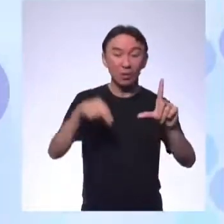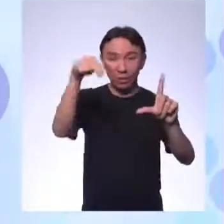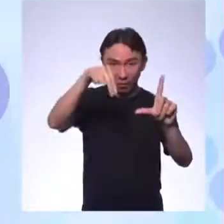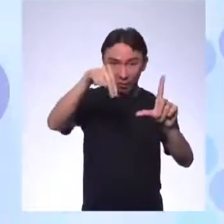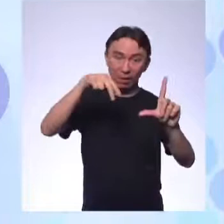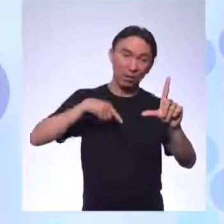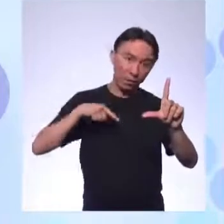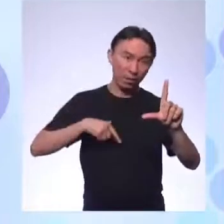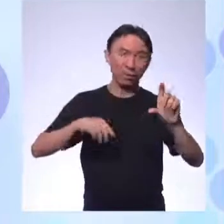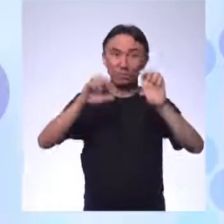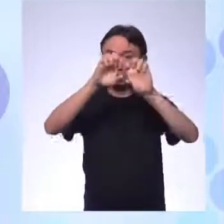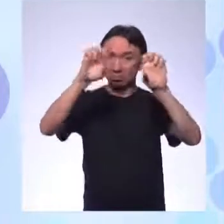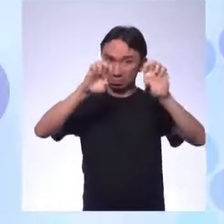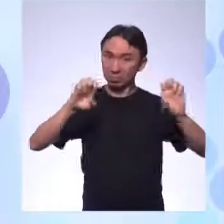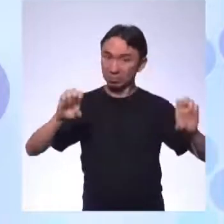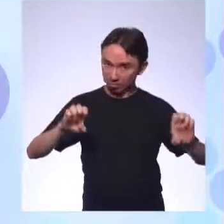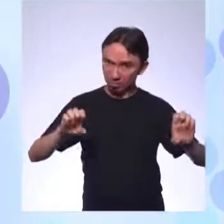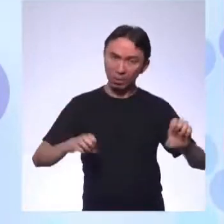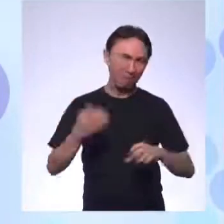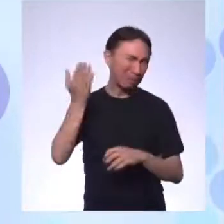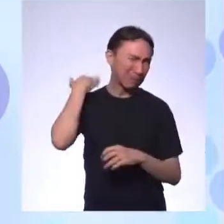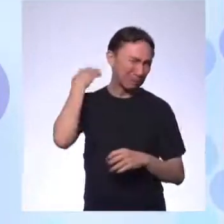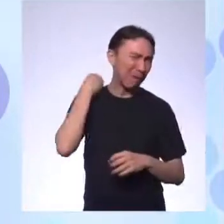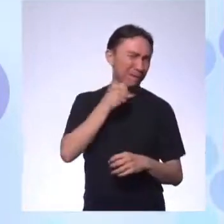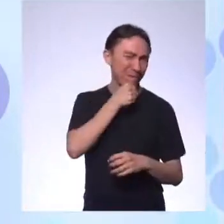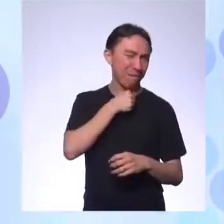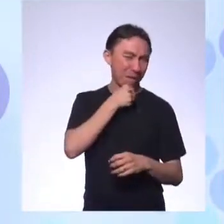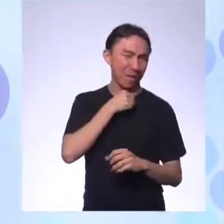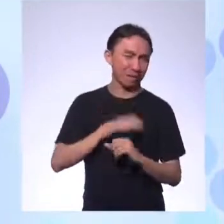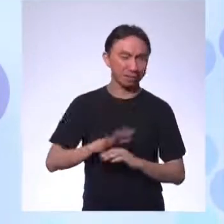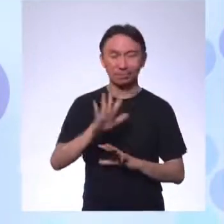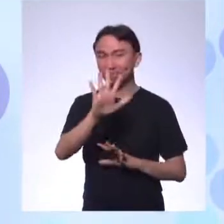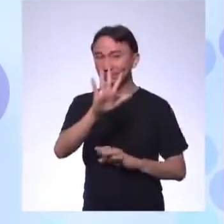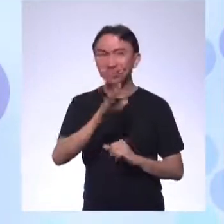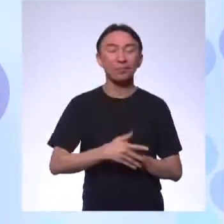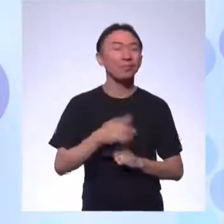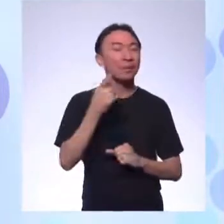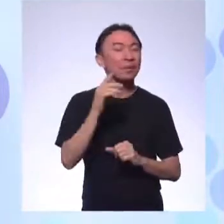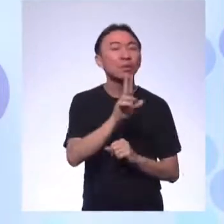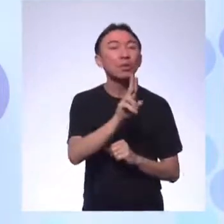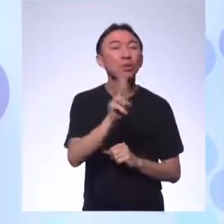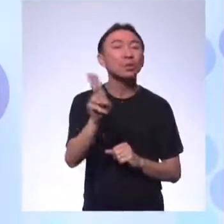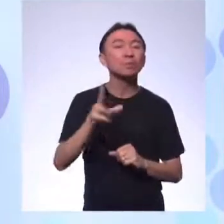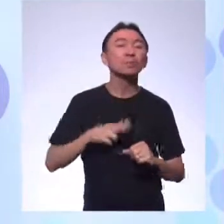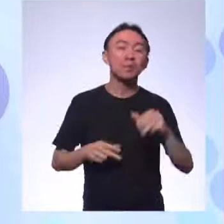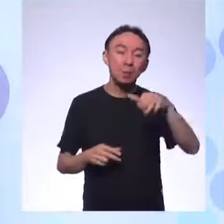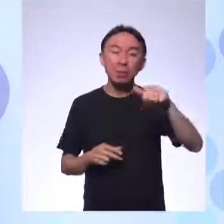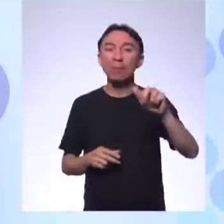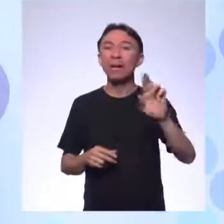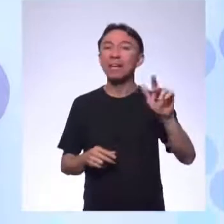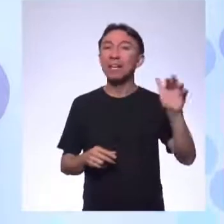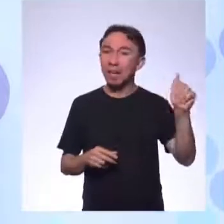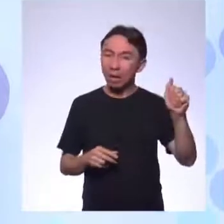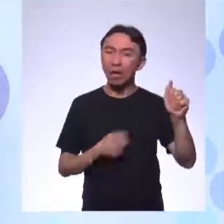que ela é antiga, não é nova não. Qual é a estrutura da novela? Vamos supor assim, vou pegar nomes bem tranquilos. Maria ama